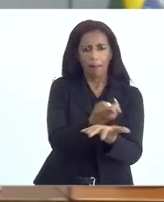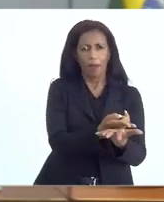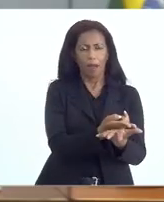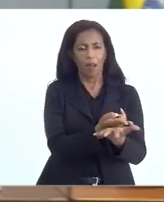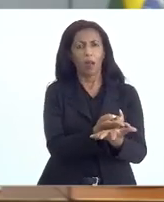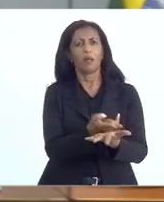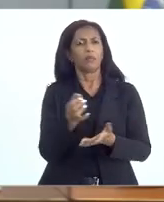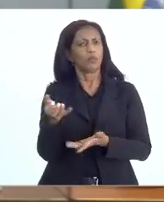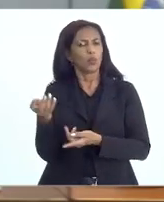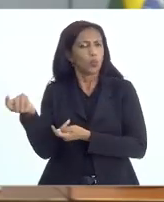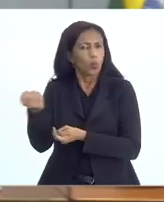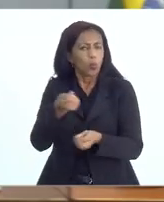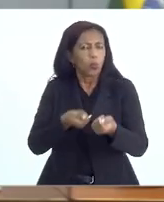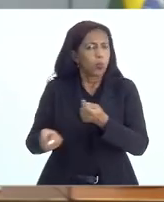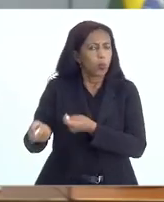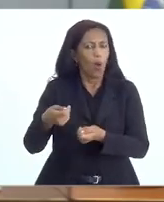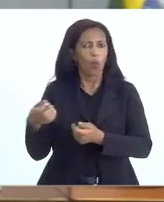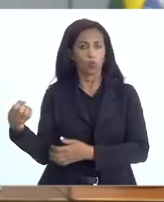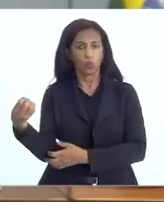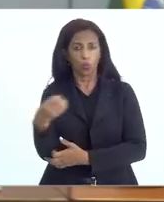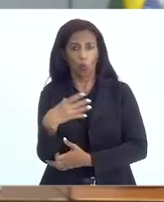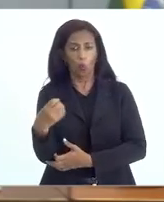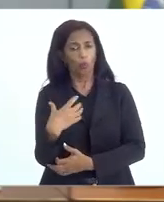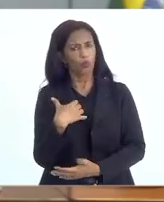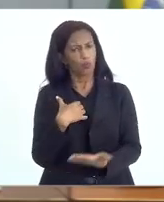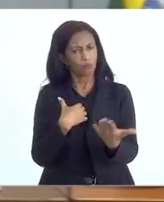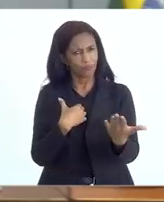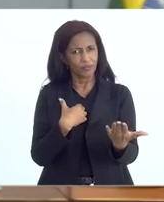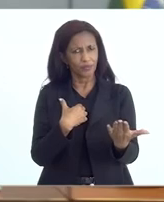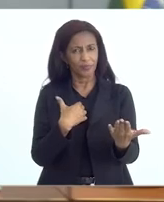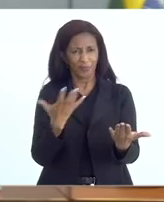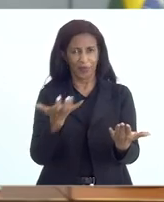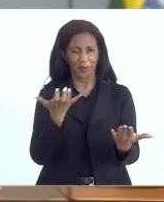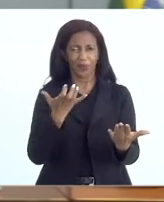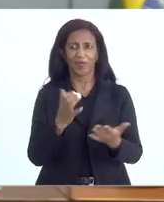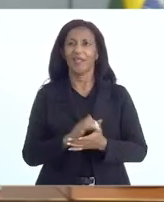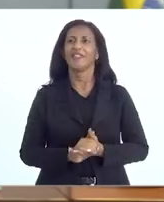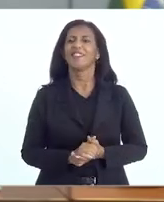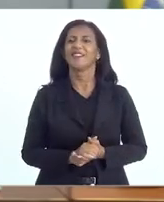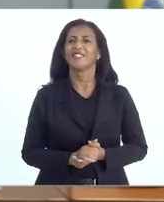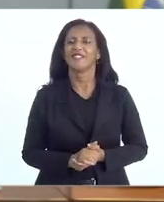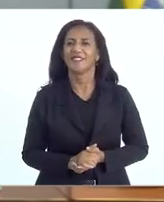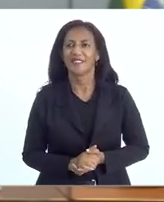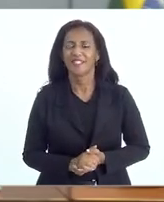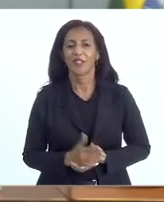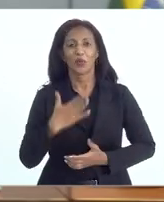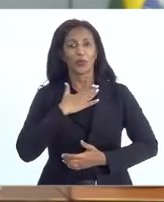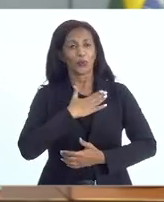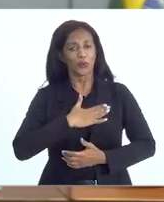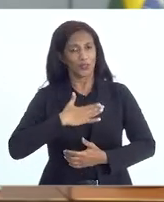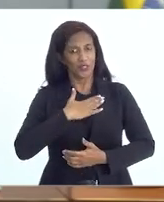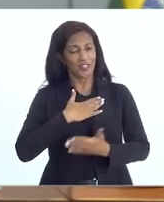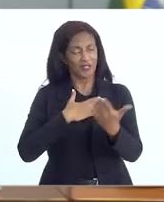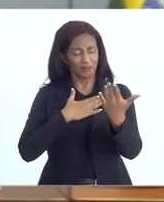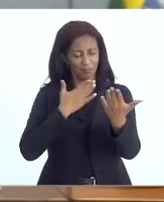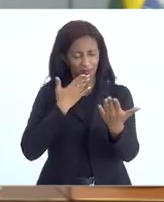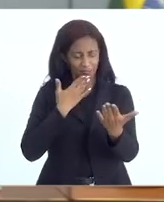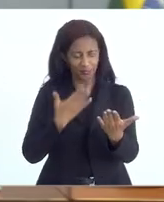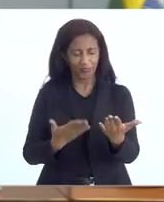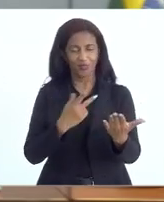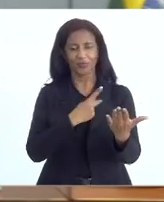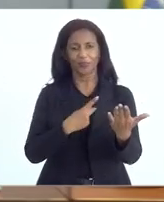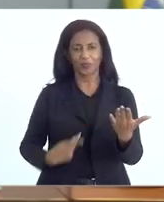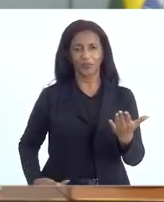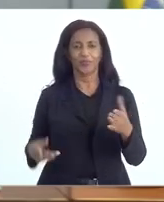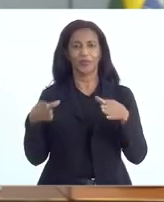nova Então eu quero que o senhor como presidente quero não mais um erro meu gostaria de sugerir o senhor